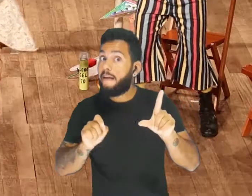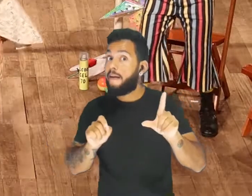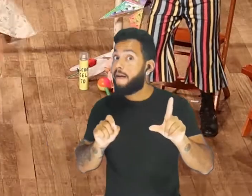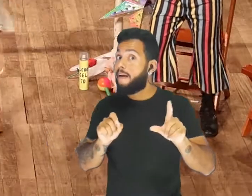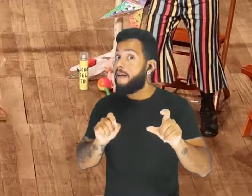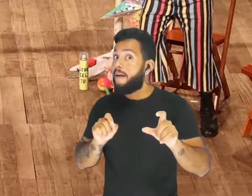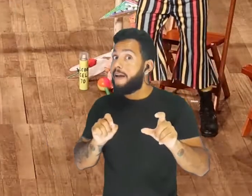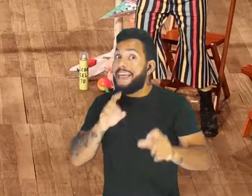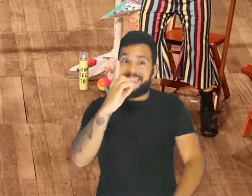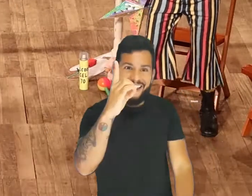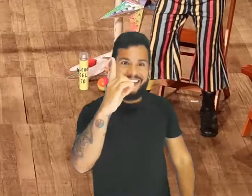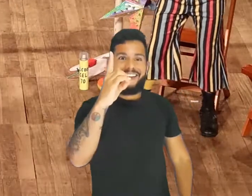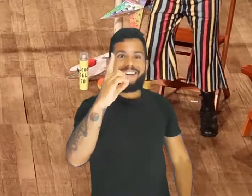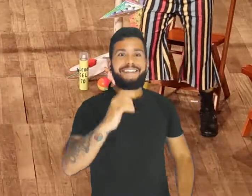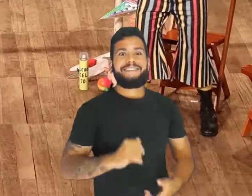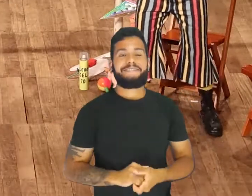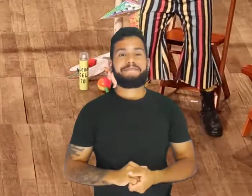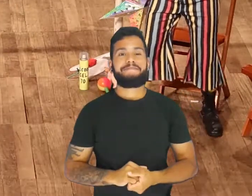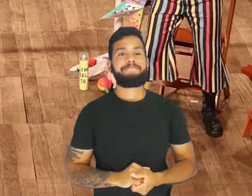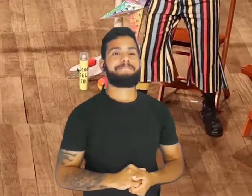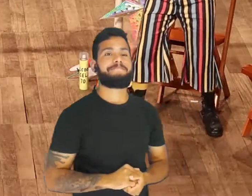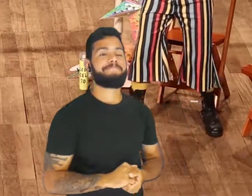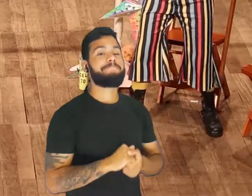Algum personagem com a letra